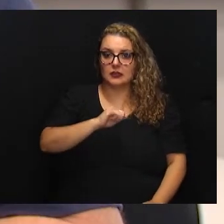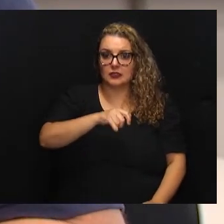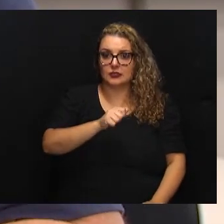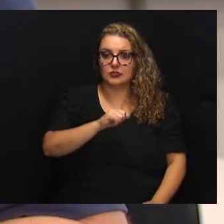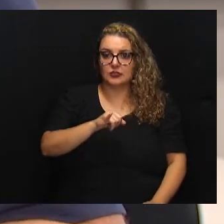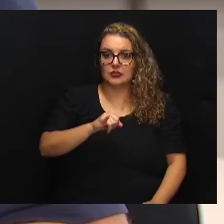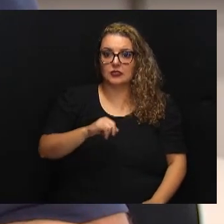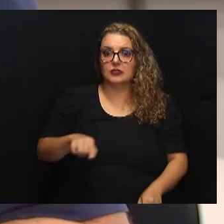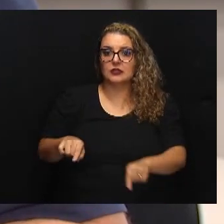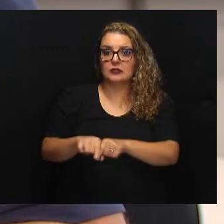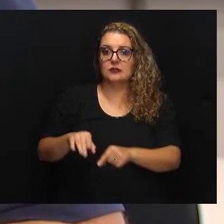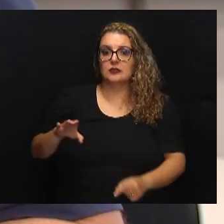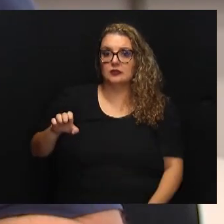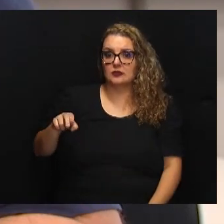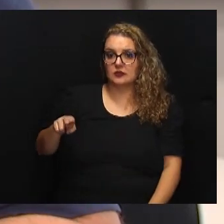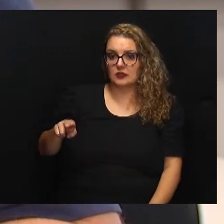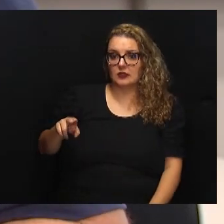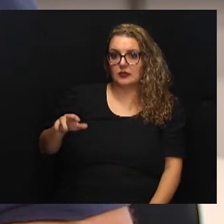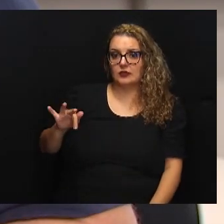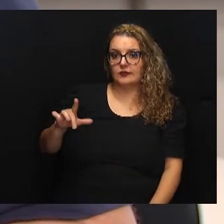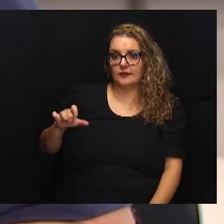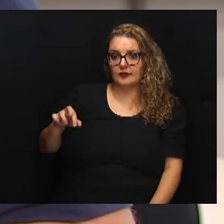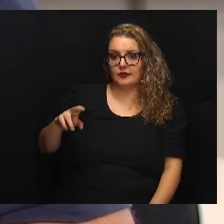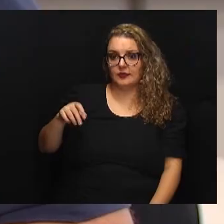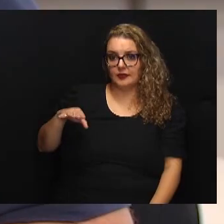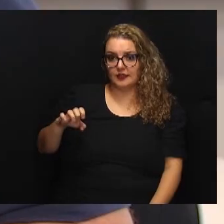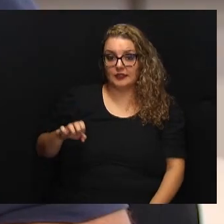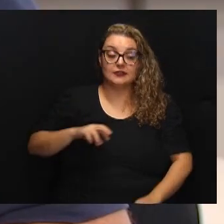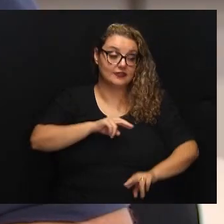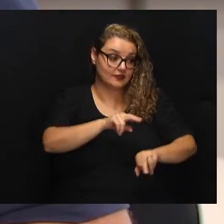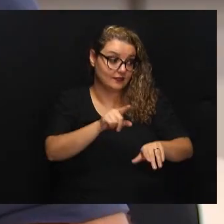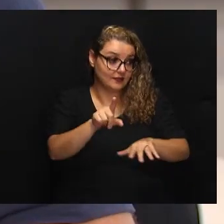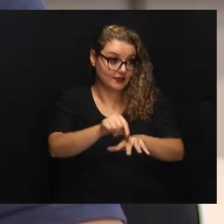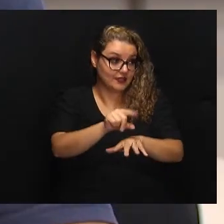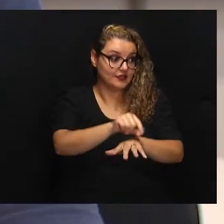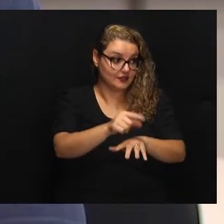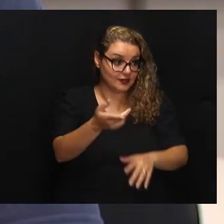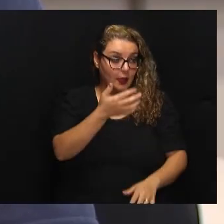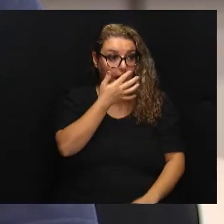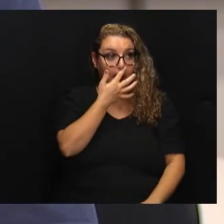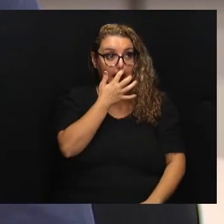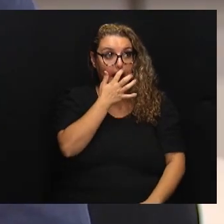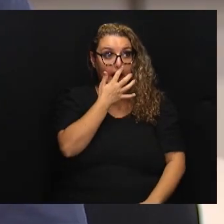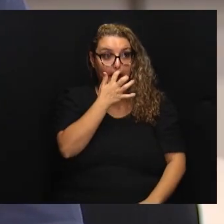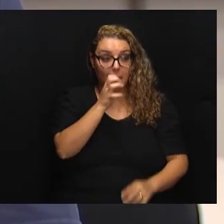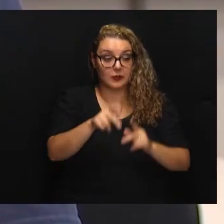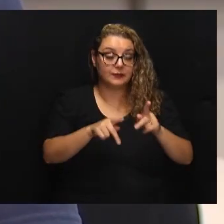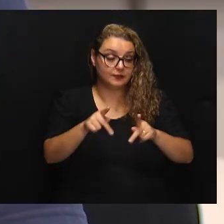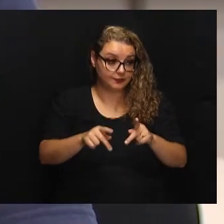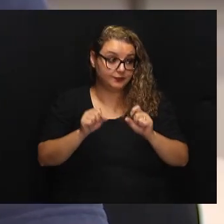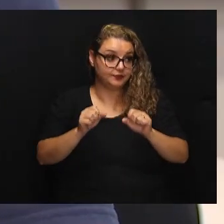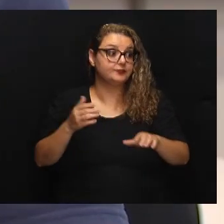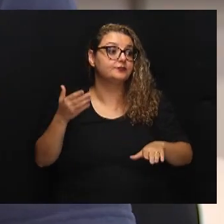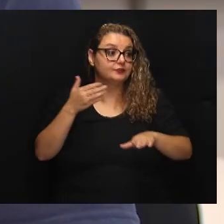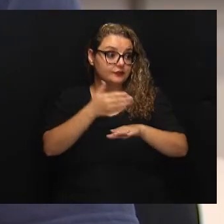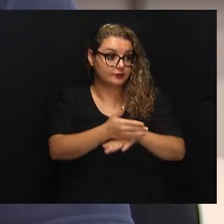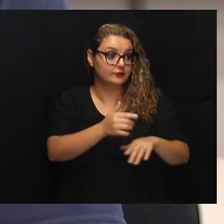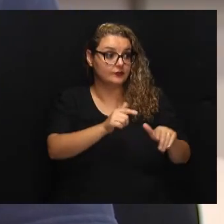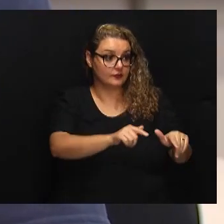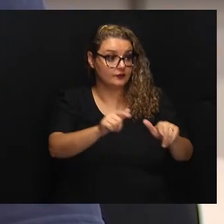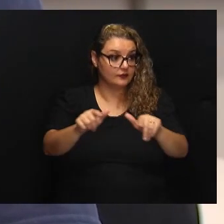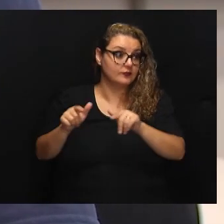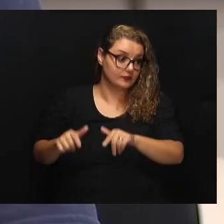Parque Itajaí e no céu do Jardim Florense. São muitas opções, né, Gabriel, para que a